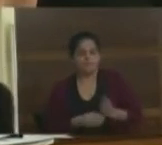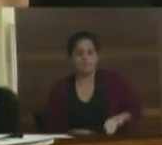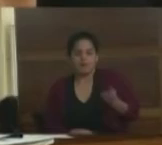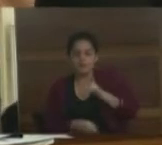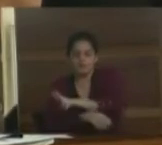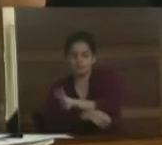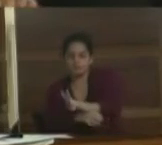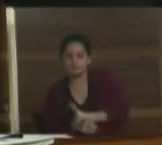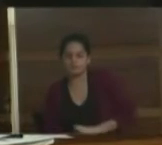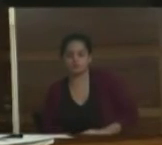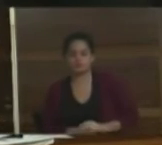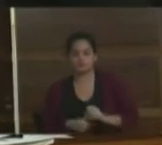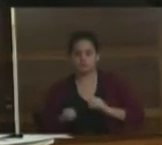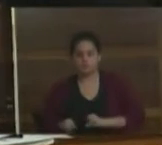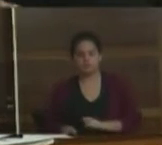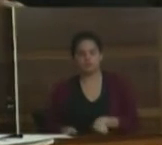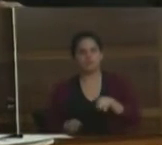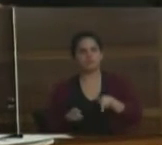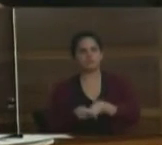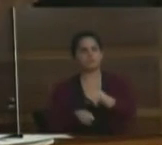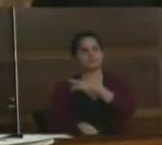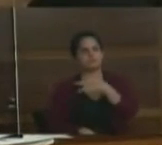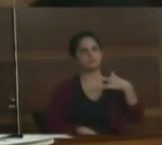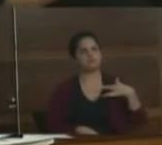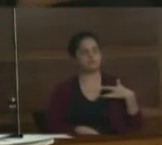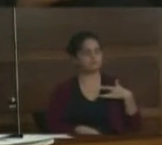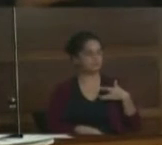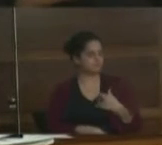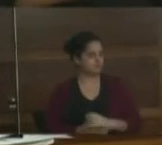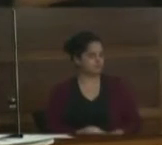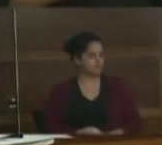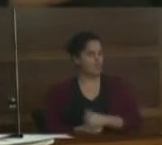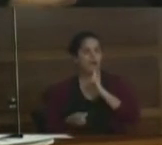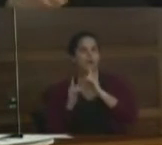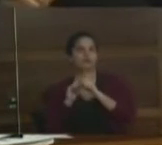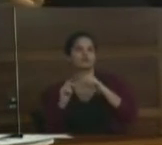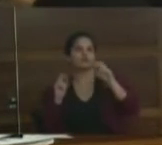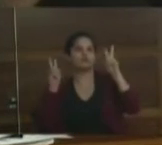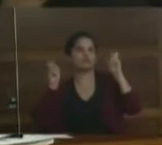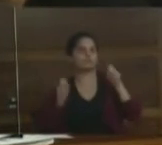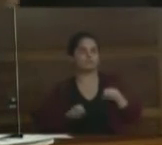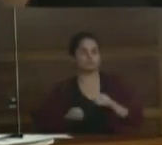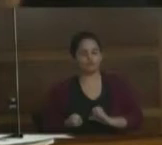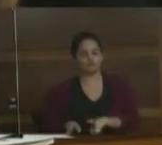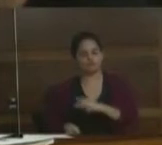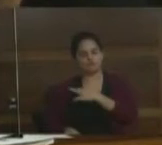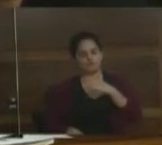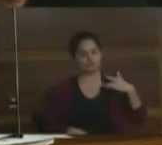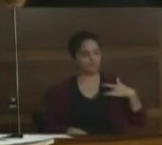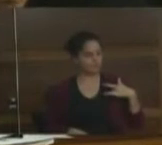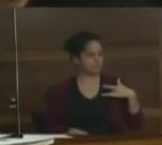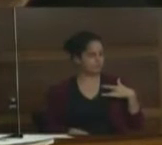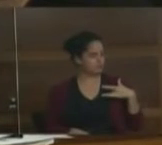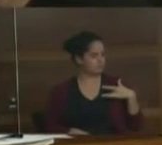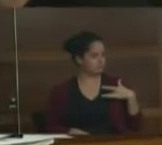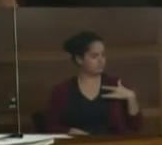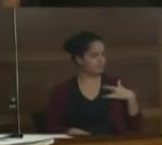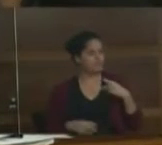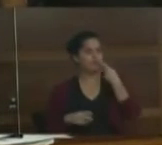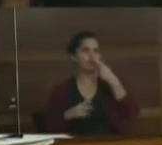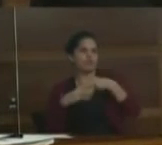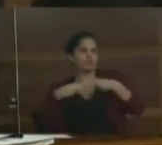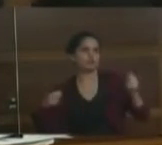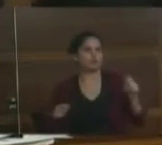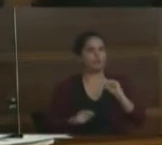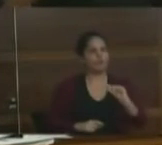ainda a questão da educação e da saúde então a crítica contra a educação e saúde tá dizendo que tá os recursos um